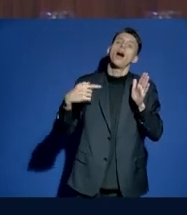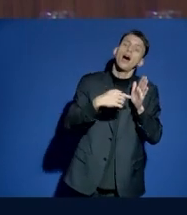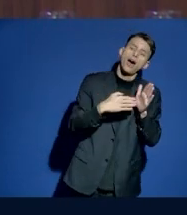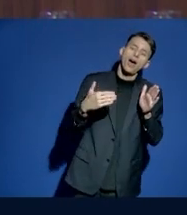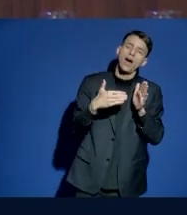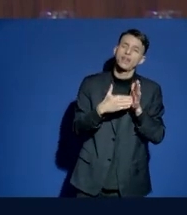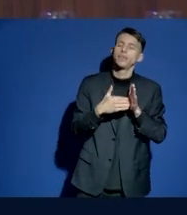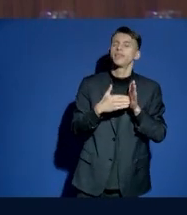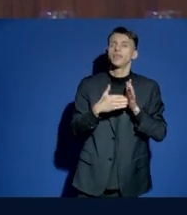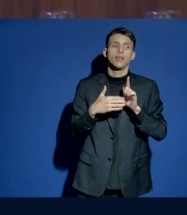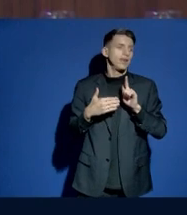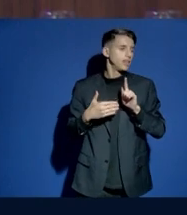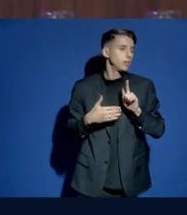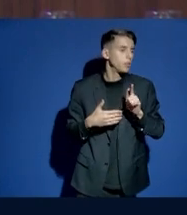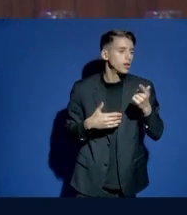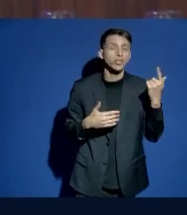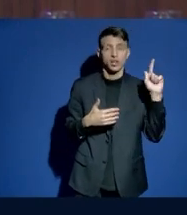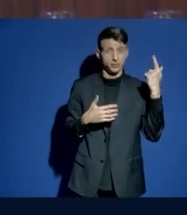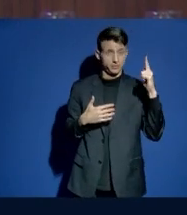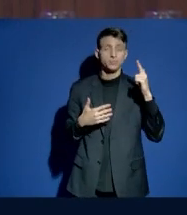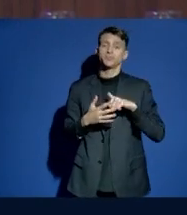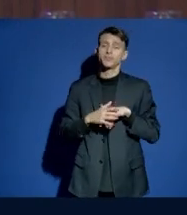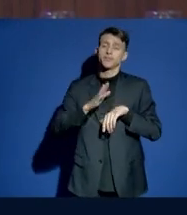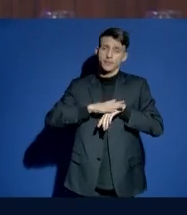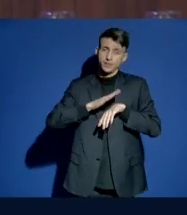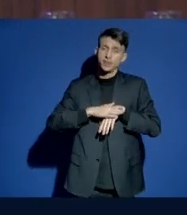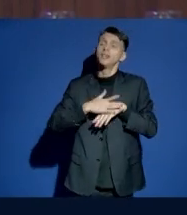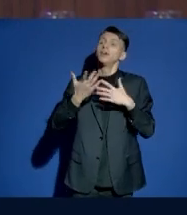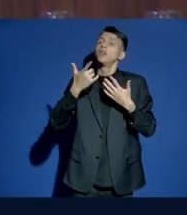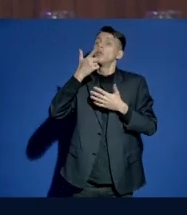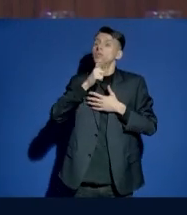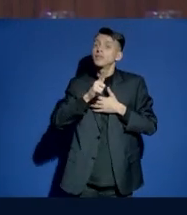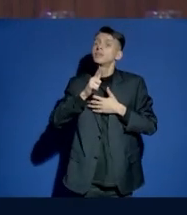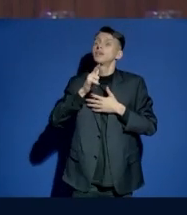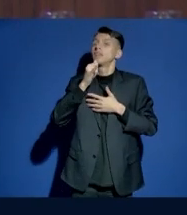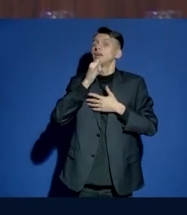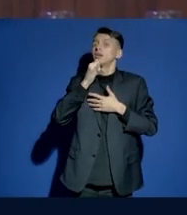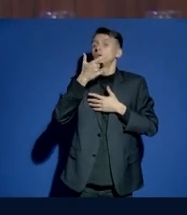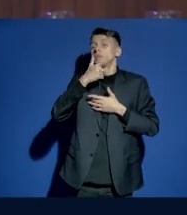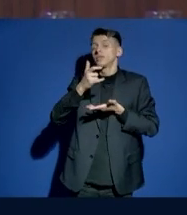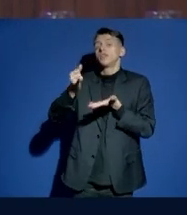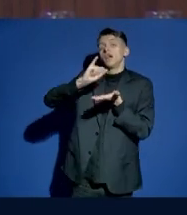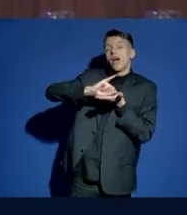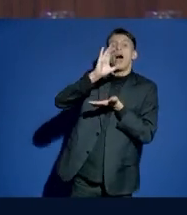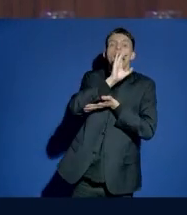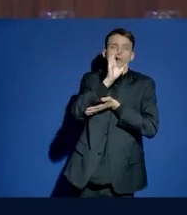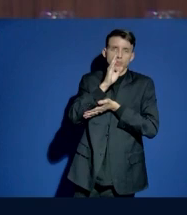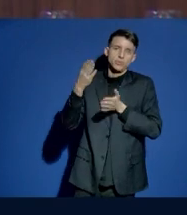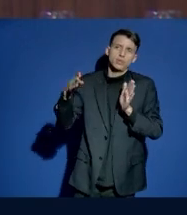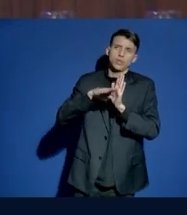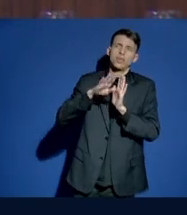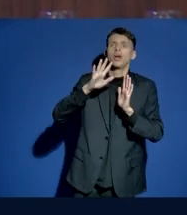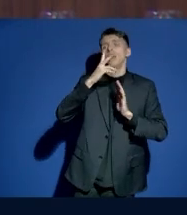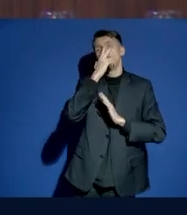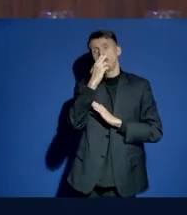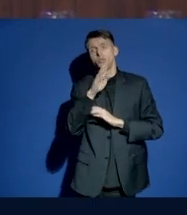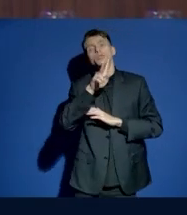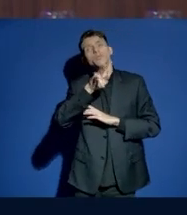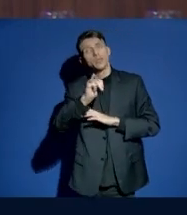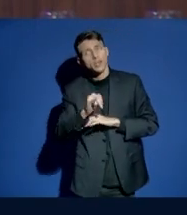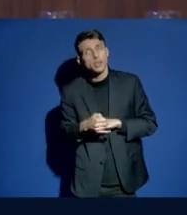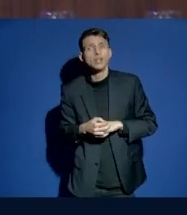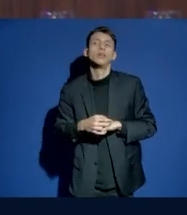os primeiros trens de passageiros aqui do nosso Estado para aliviar essa chegada capital então deverá ir a leilão em breve